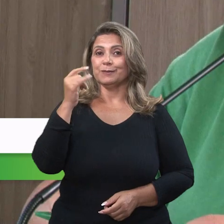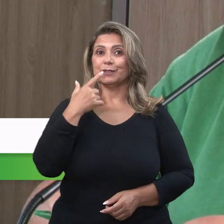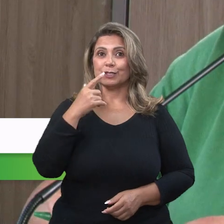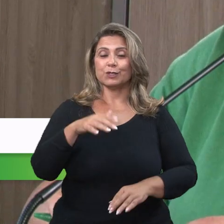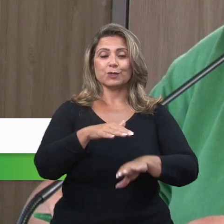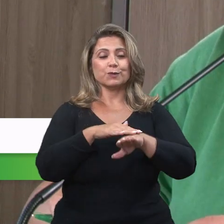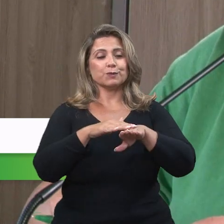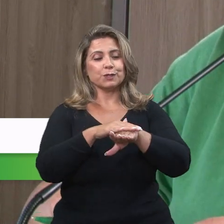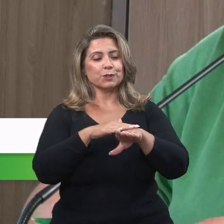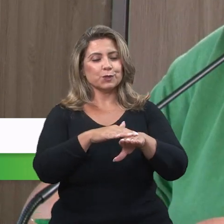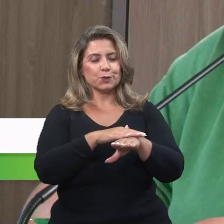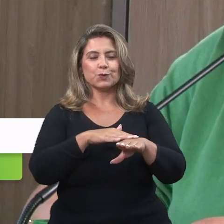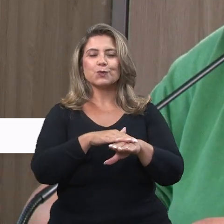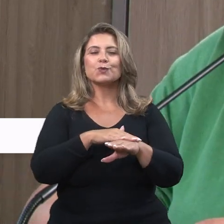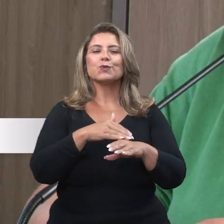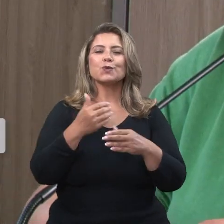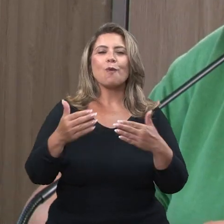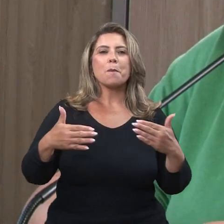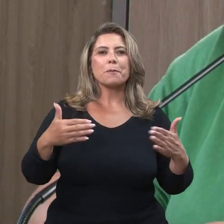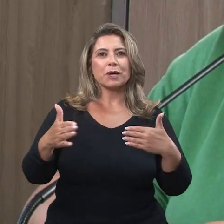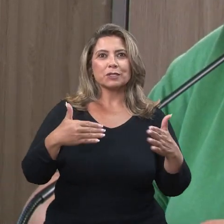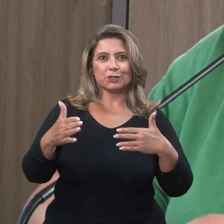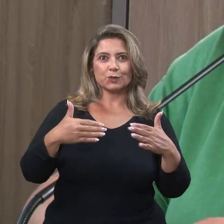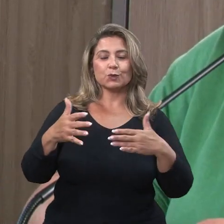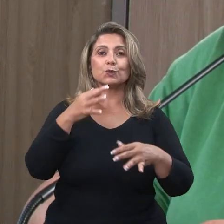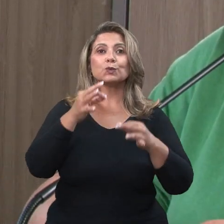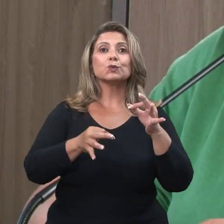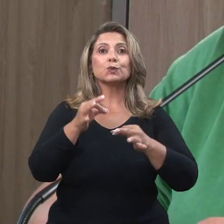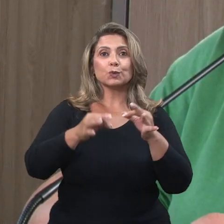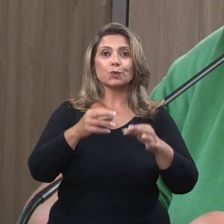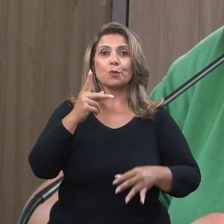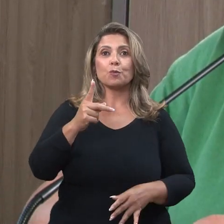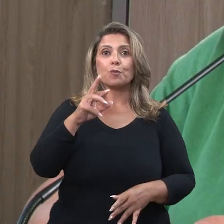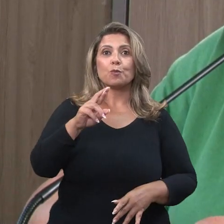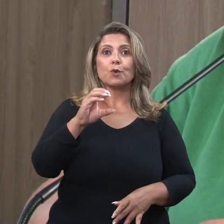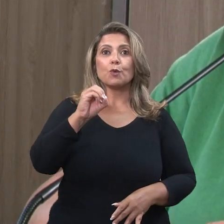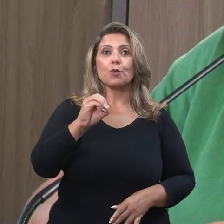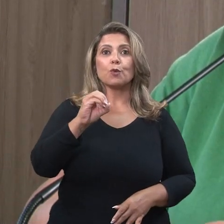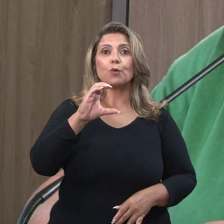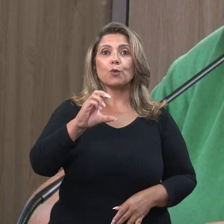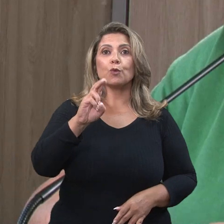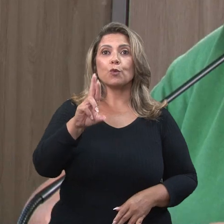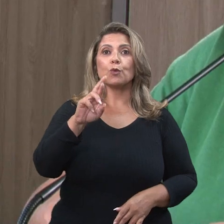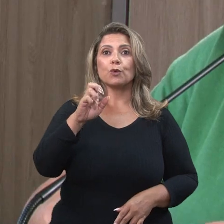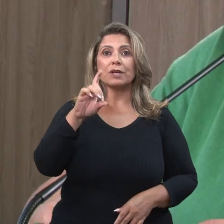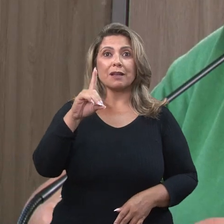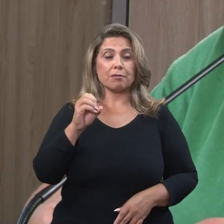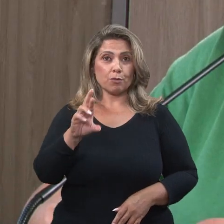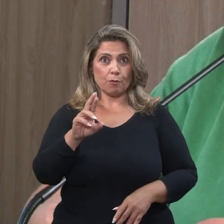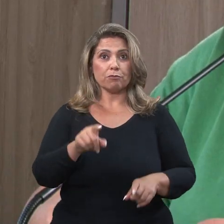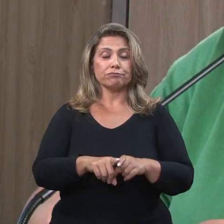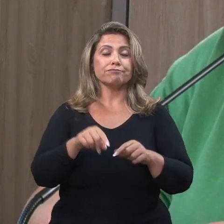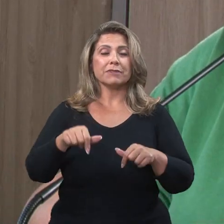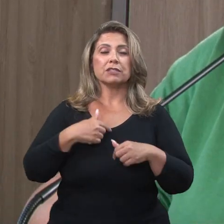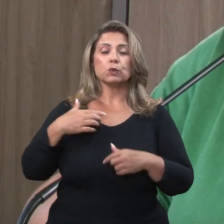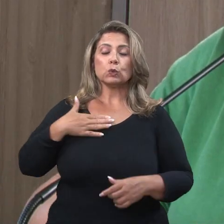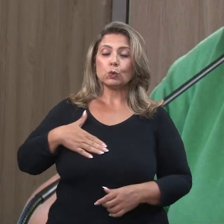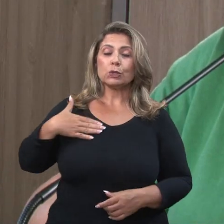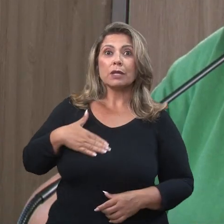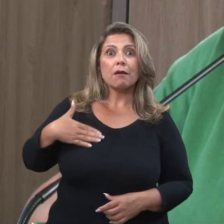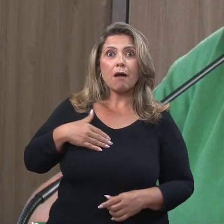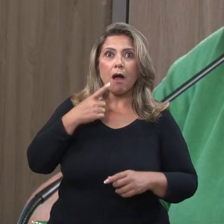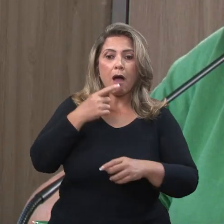aqui. Eu sou procurador federal, estou aqui no IFB desde agosto do ano passado, mas eu